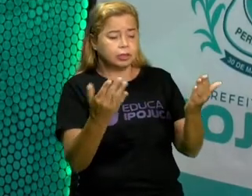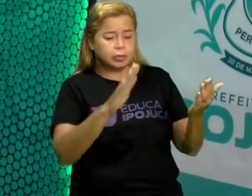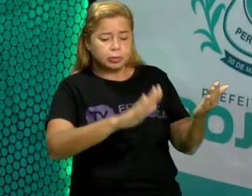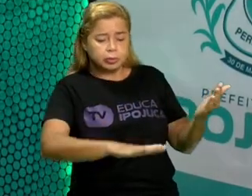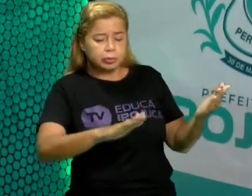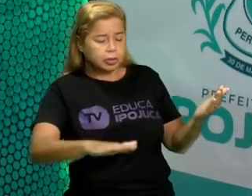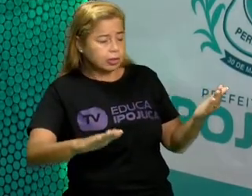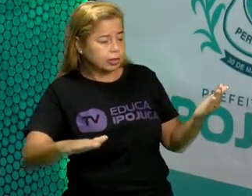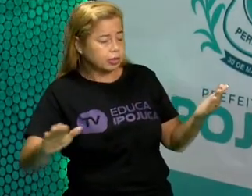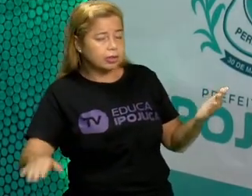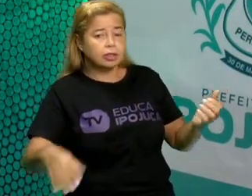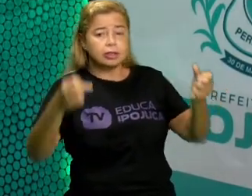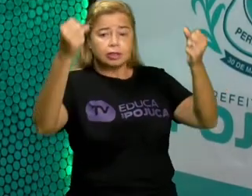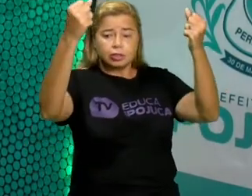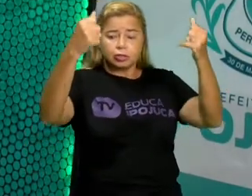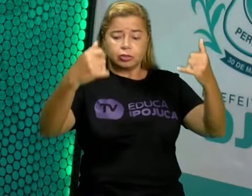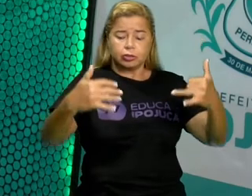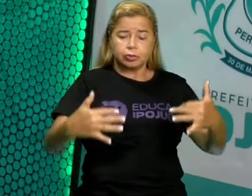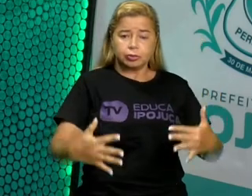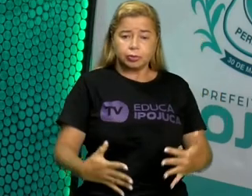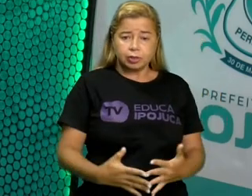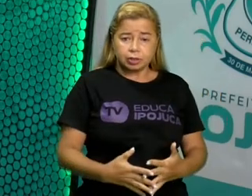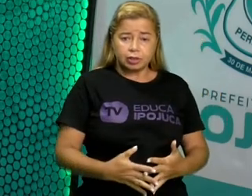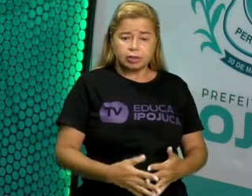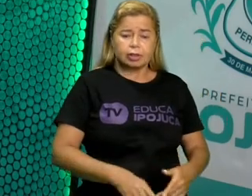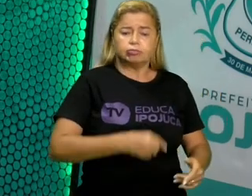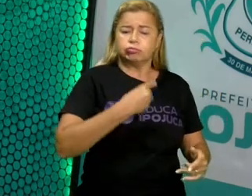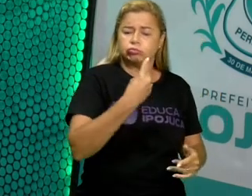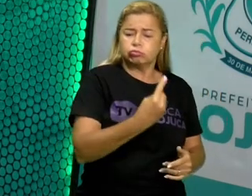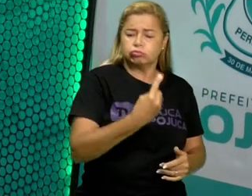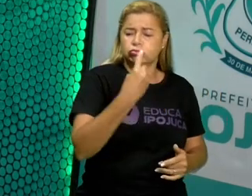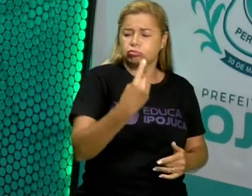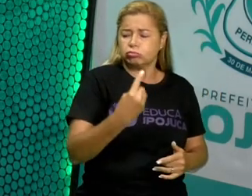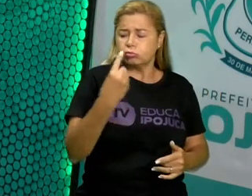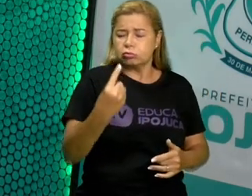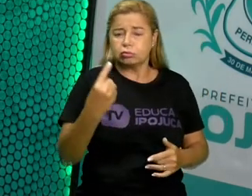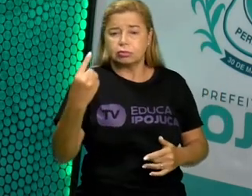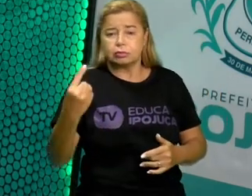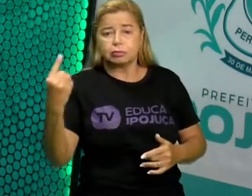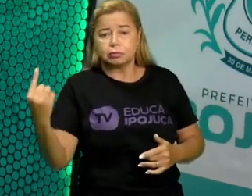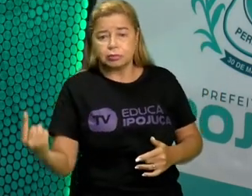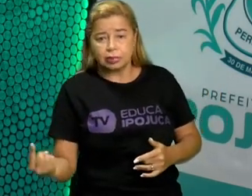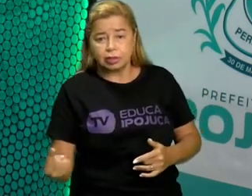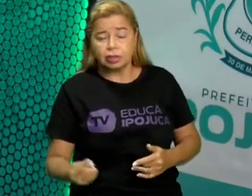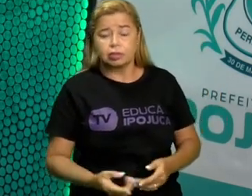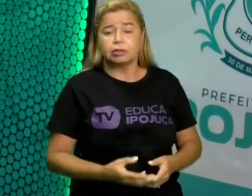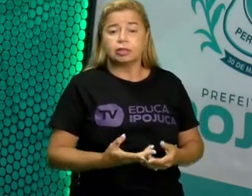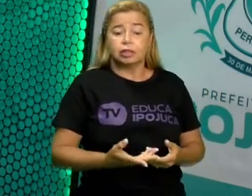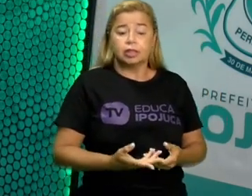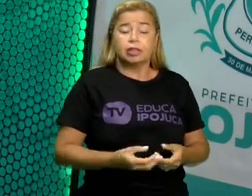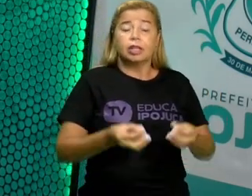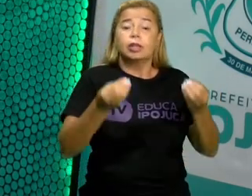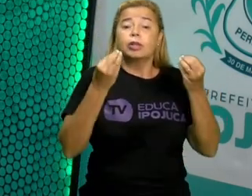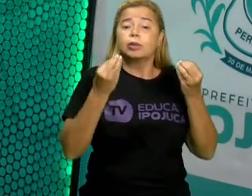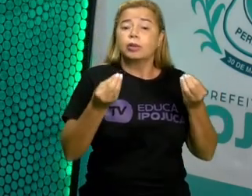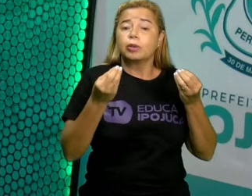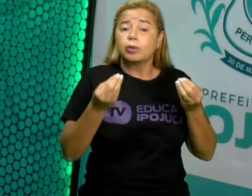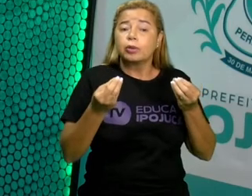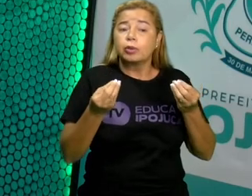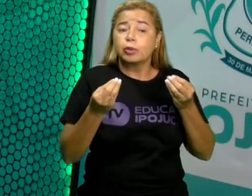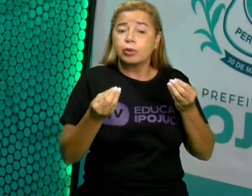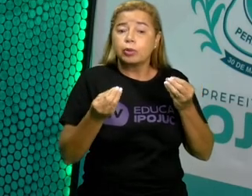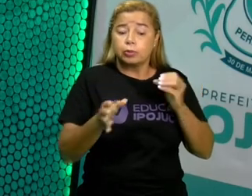onde explica passo-a-passo net como nos prevenir